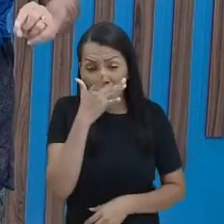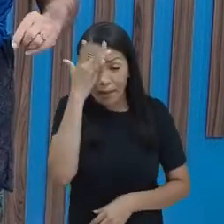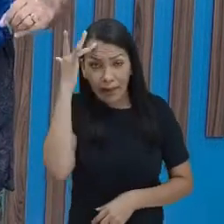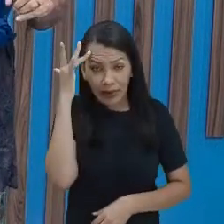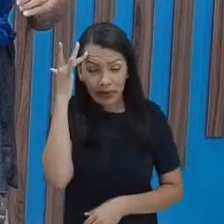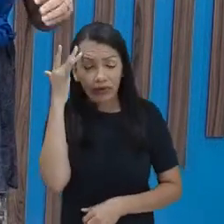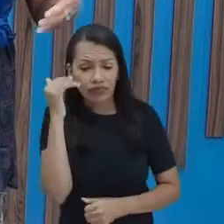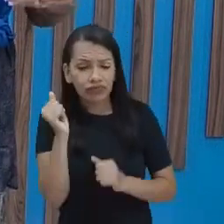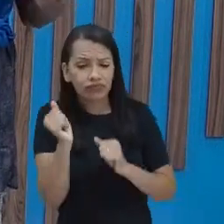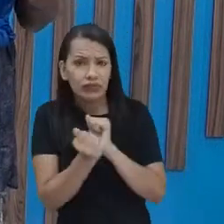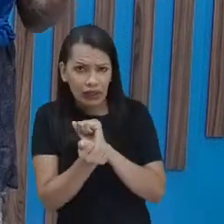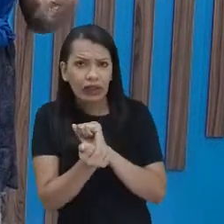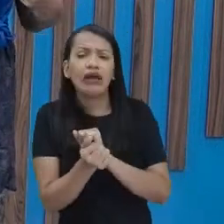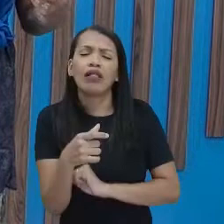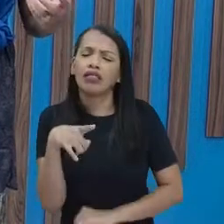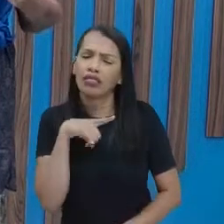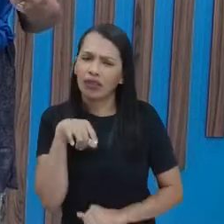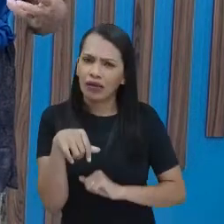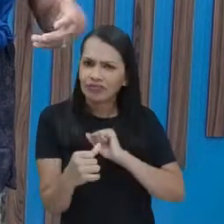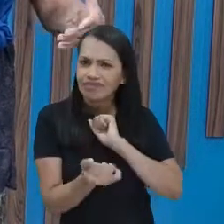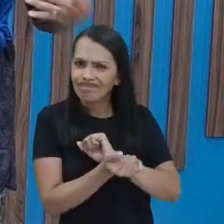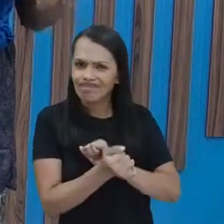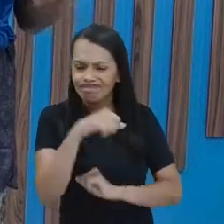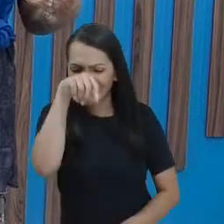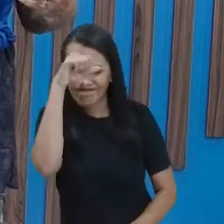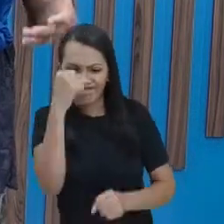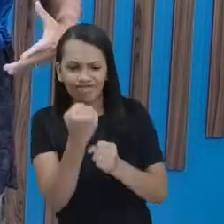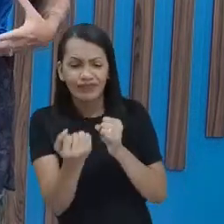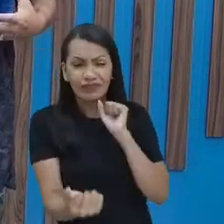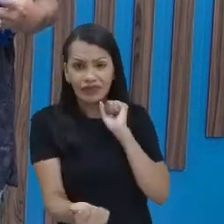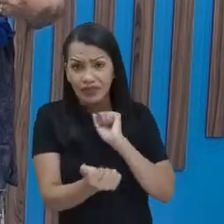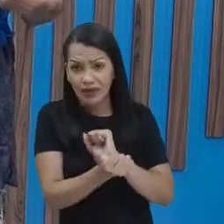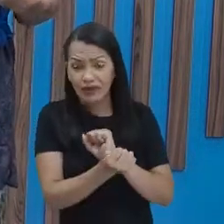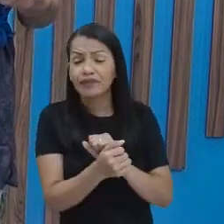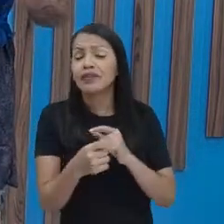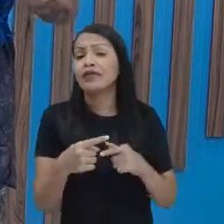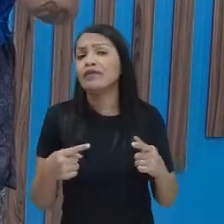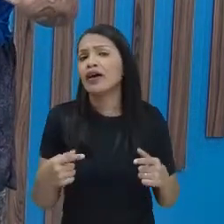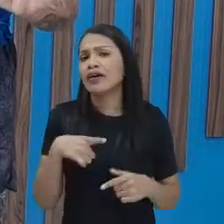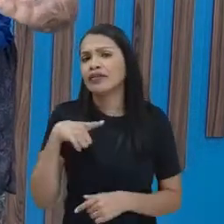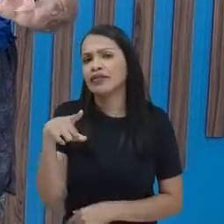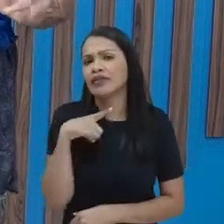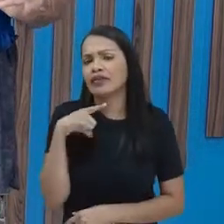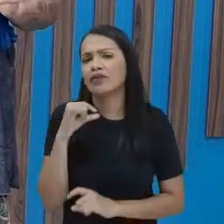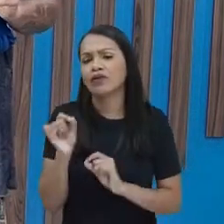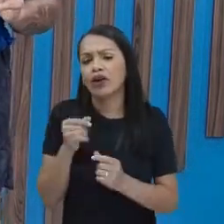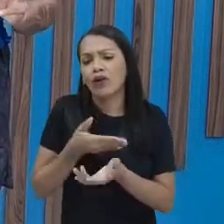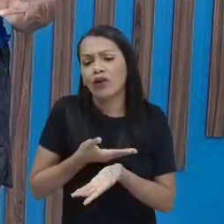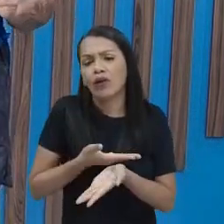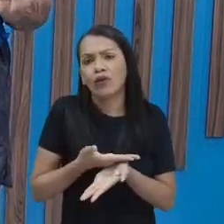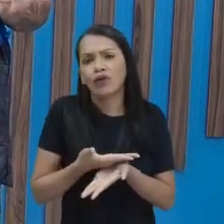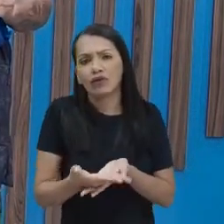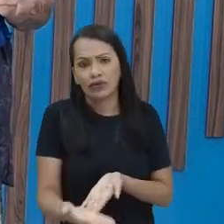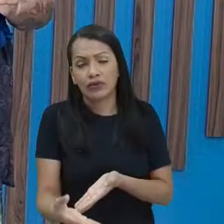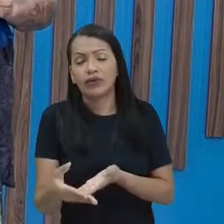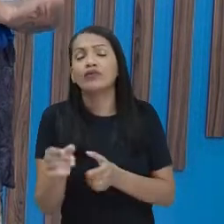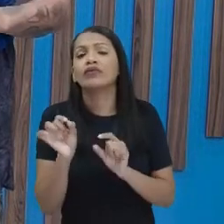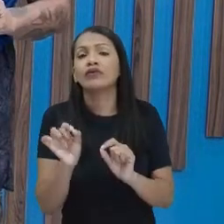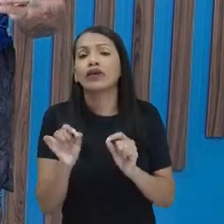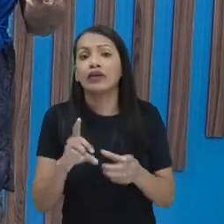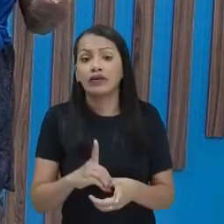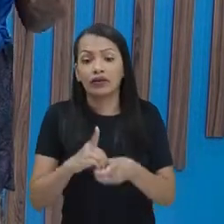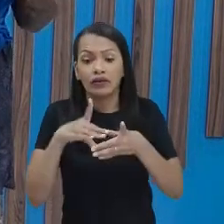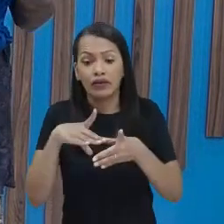né, que tinham escravos, pessoas escravizadas de outras nações, mas eles tinham um começo do que era uma democracia, já que